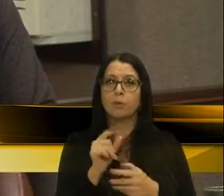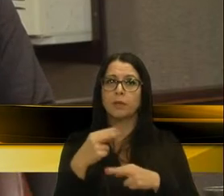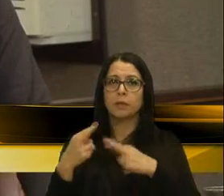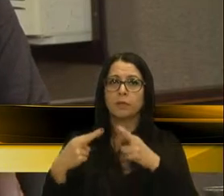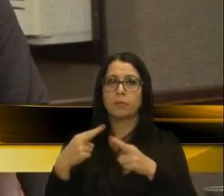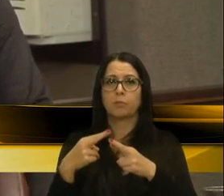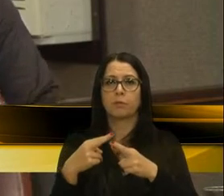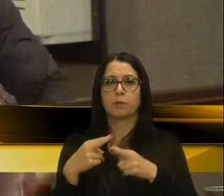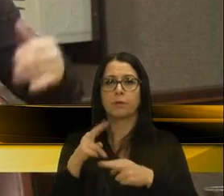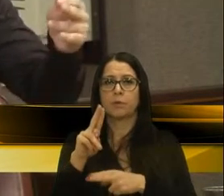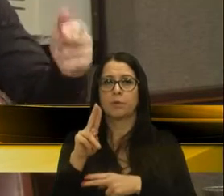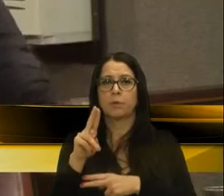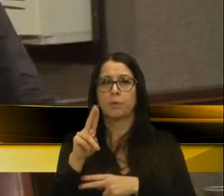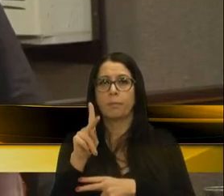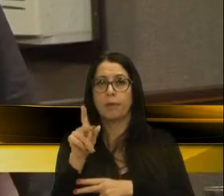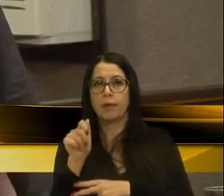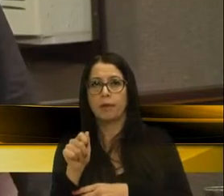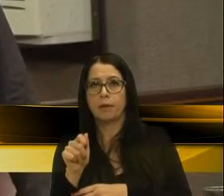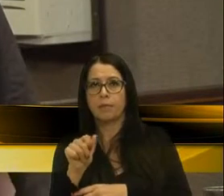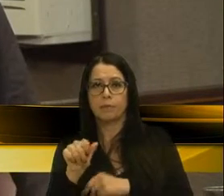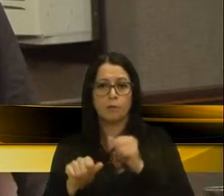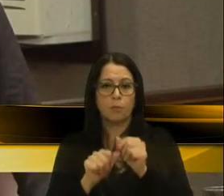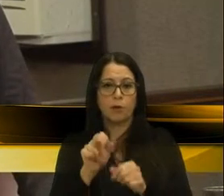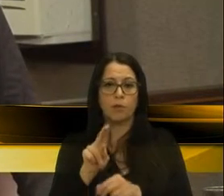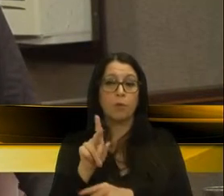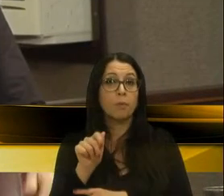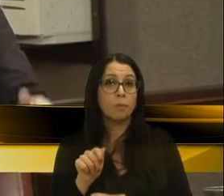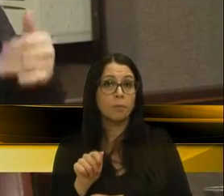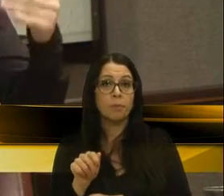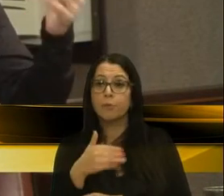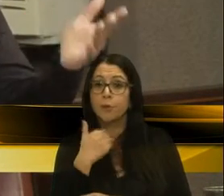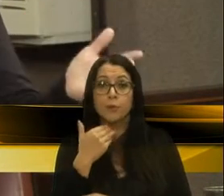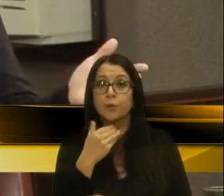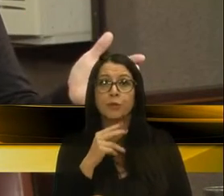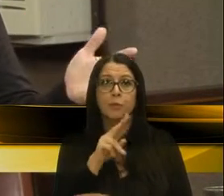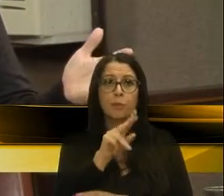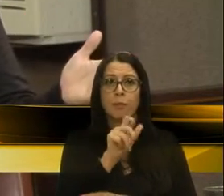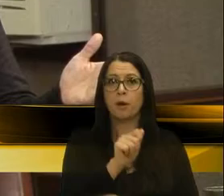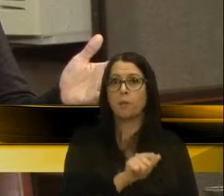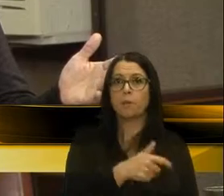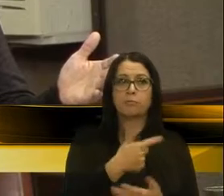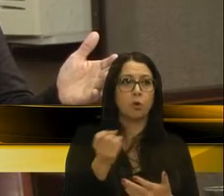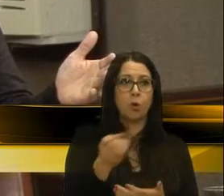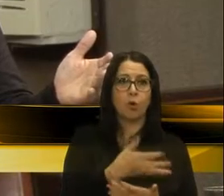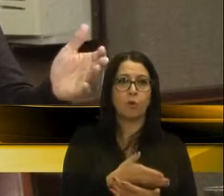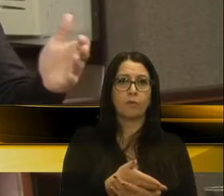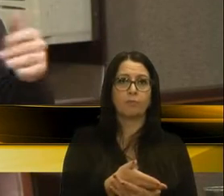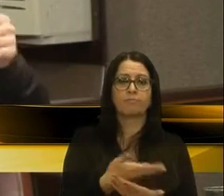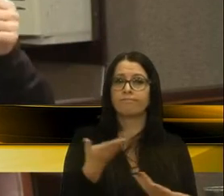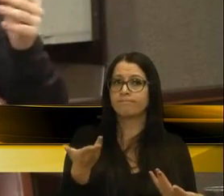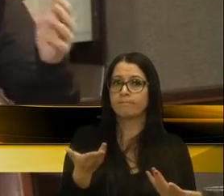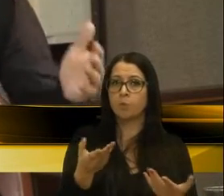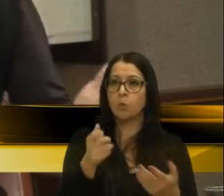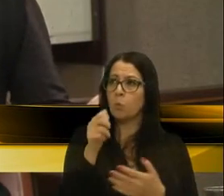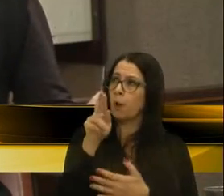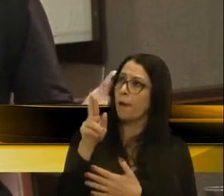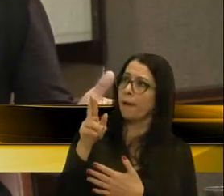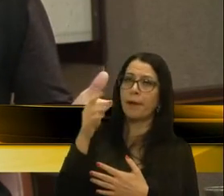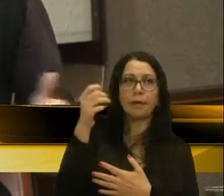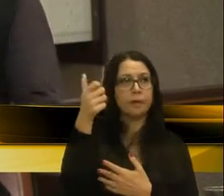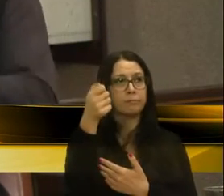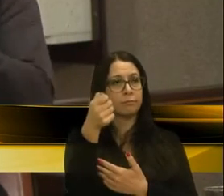o postão 24 horas, será transformado numa UPA. Mas não adianta ter uma UPA nova, com